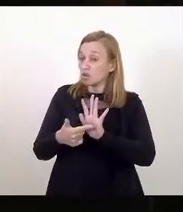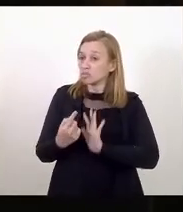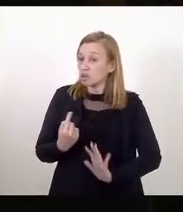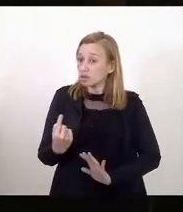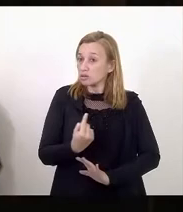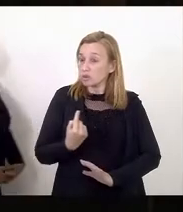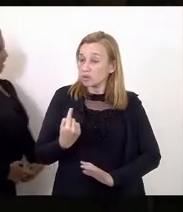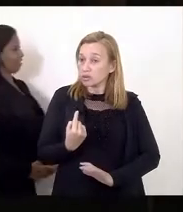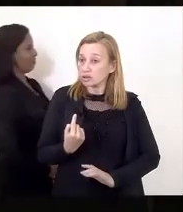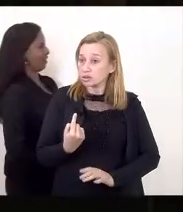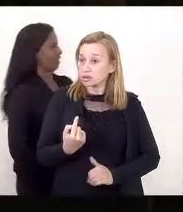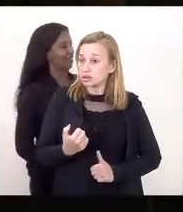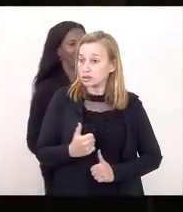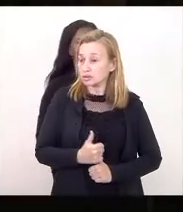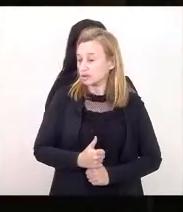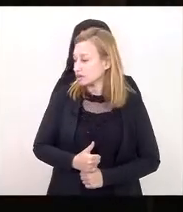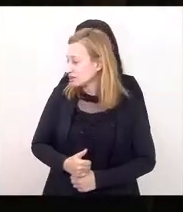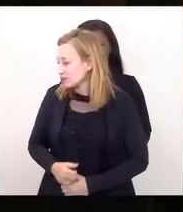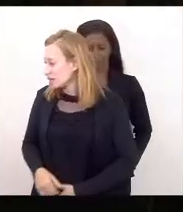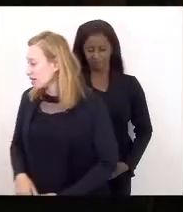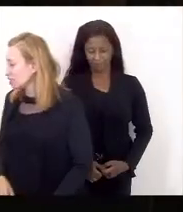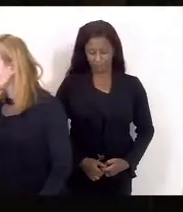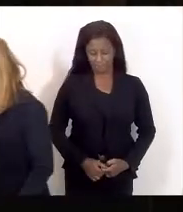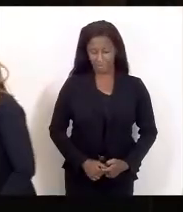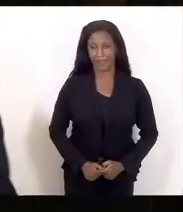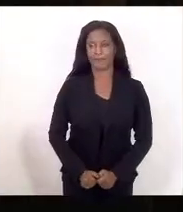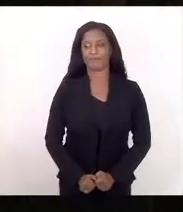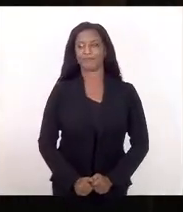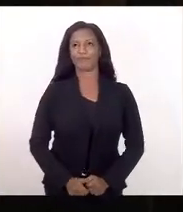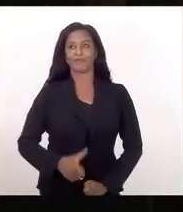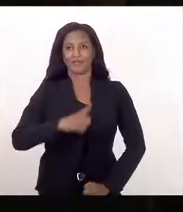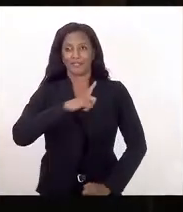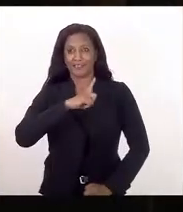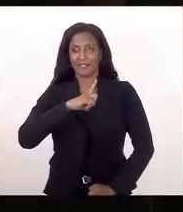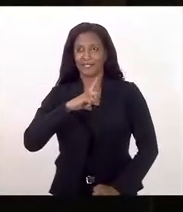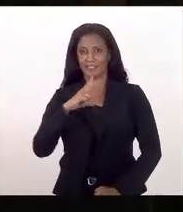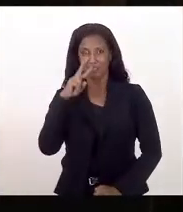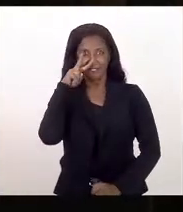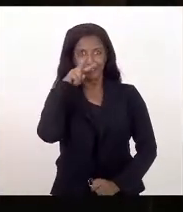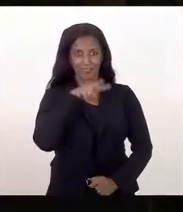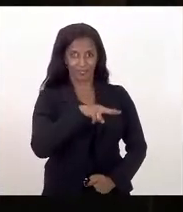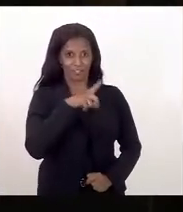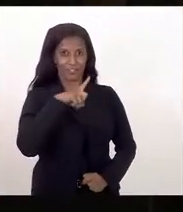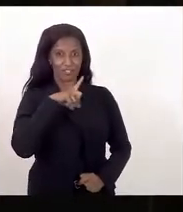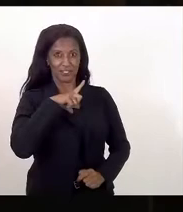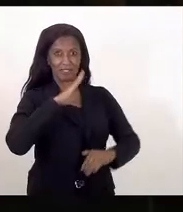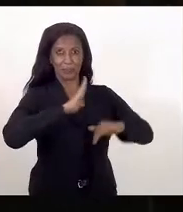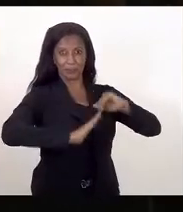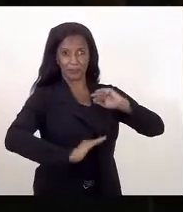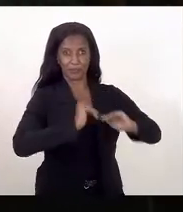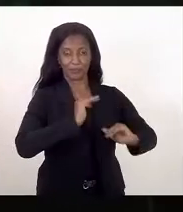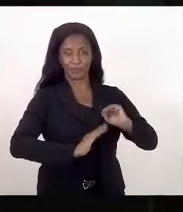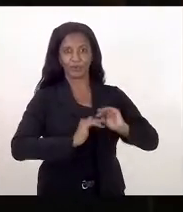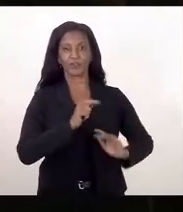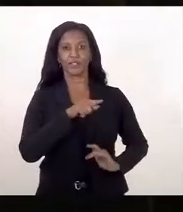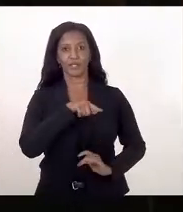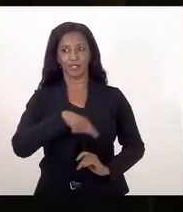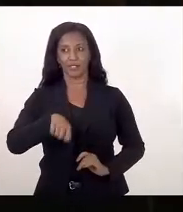aumento é mais do que evidente. Porque, tendo em vista que não existem os cargos que eles querem